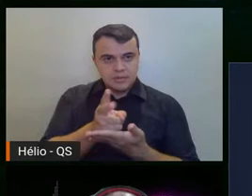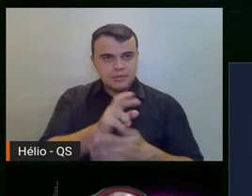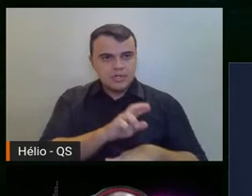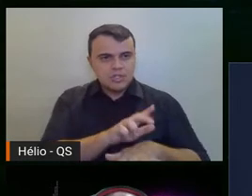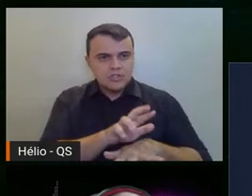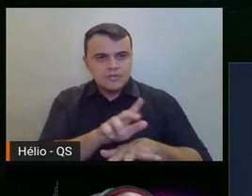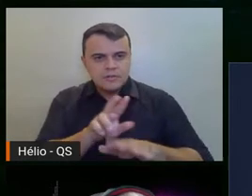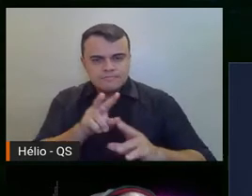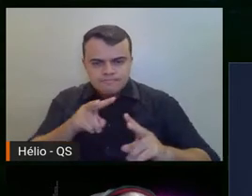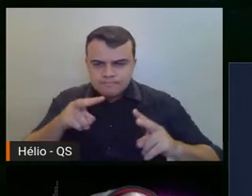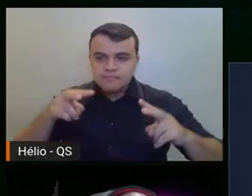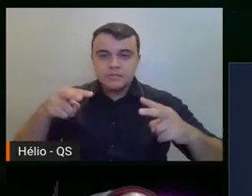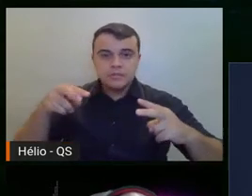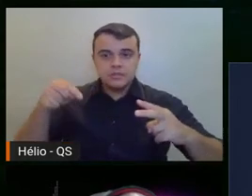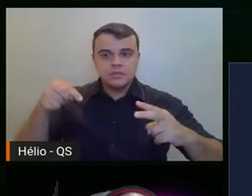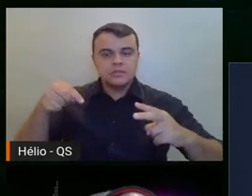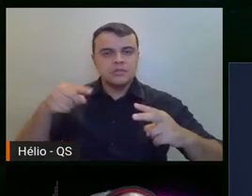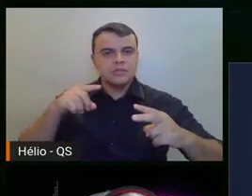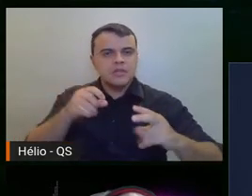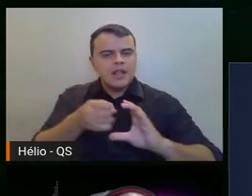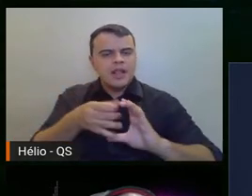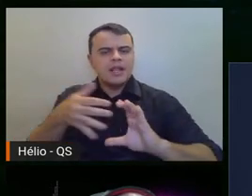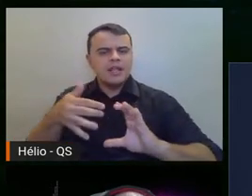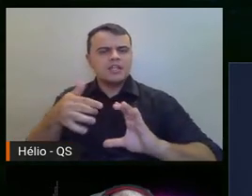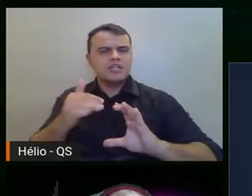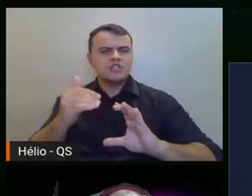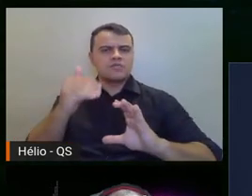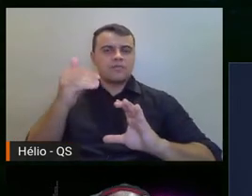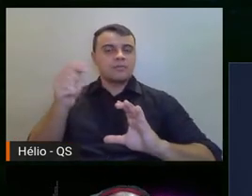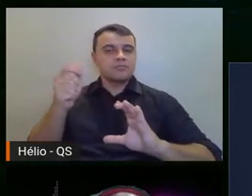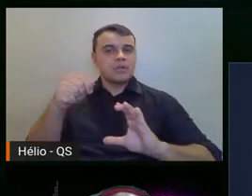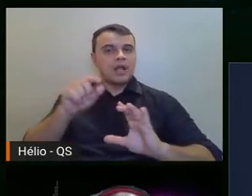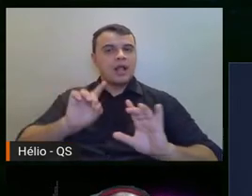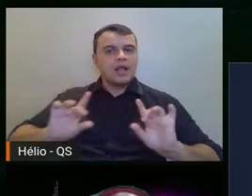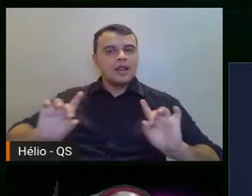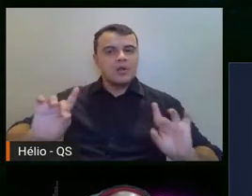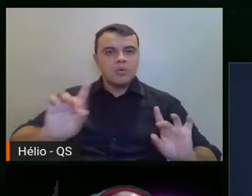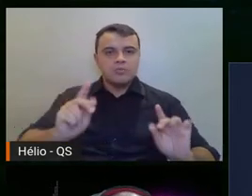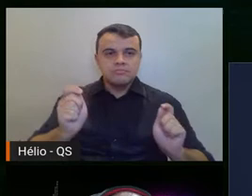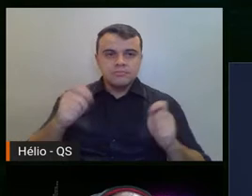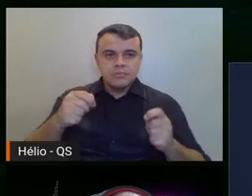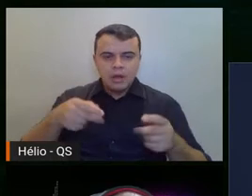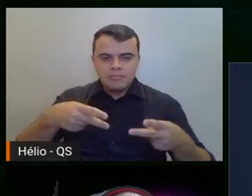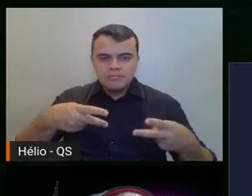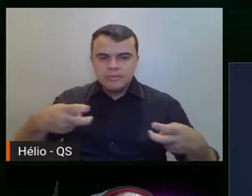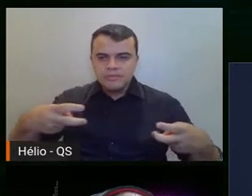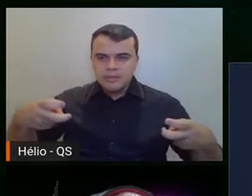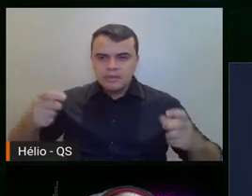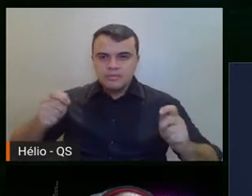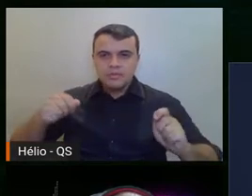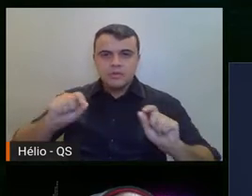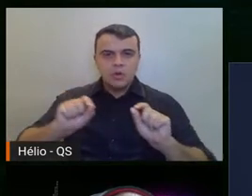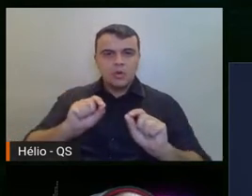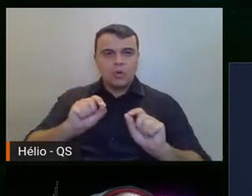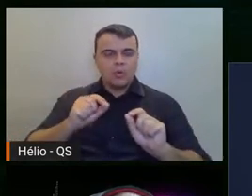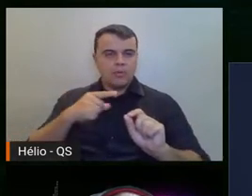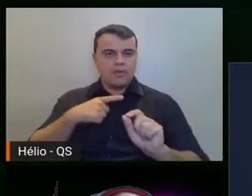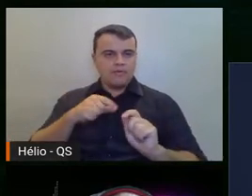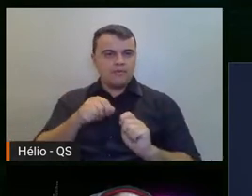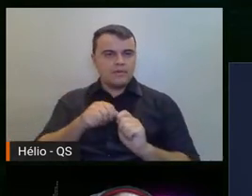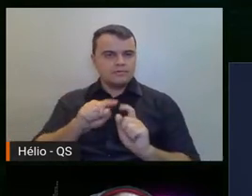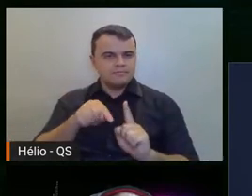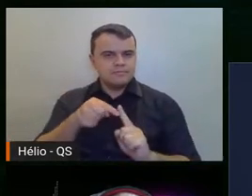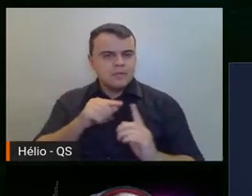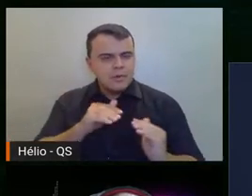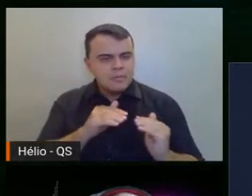perspectivas de uma mesma estratégia de desenvolvimento e cada um consegue ali assimilar da forma como como faz mais